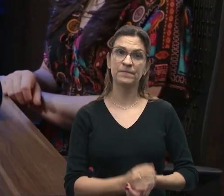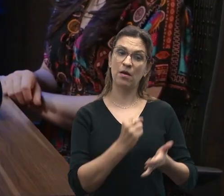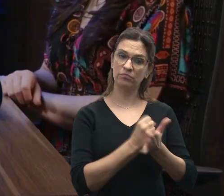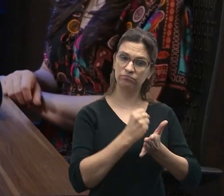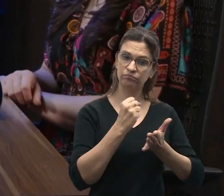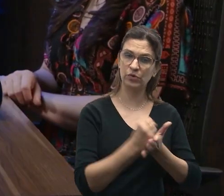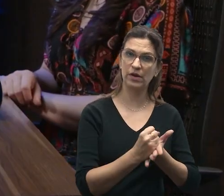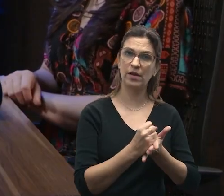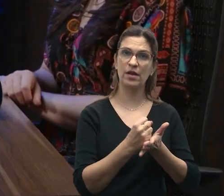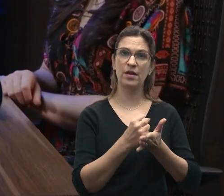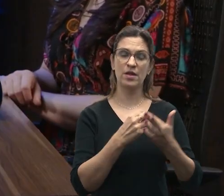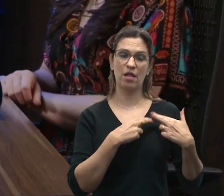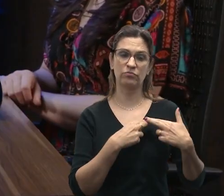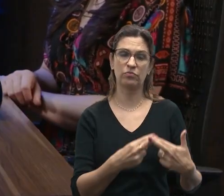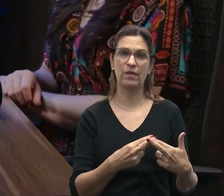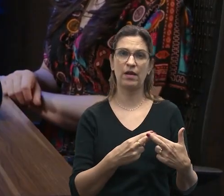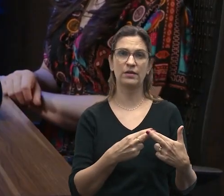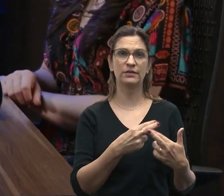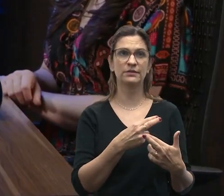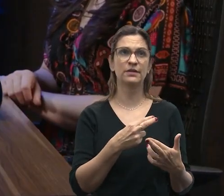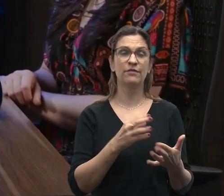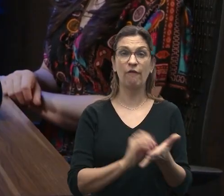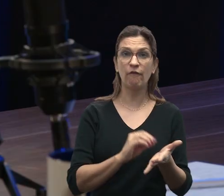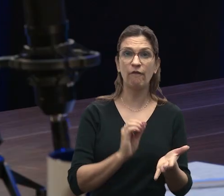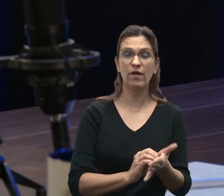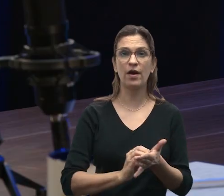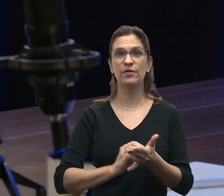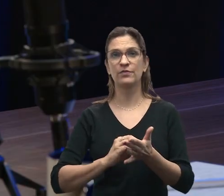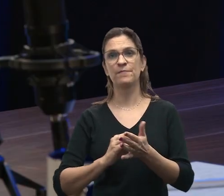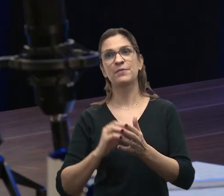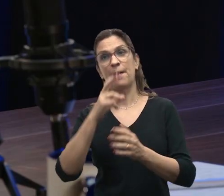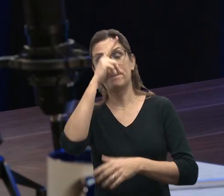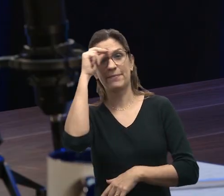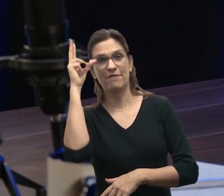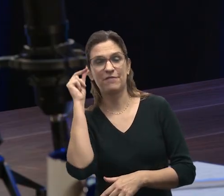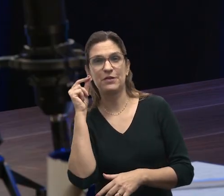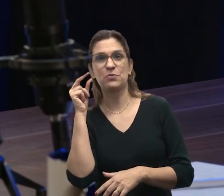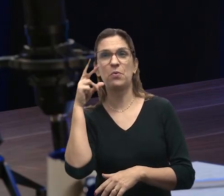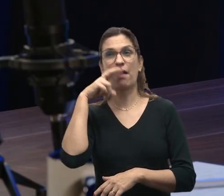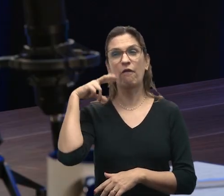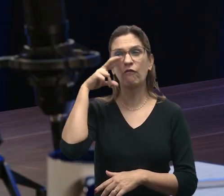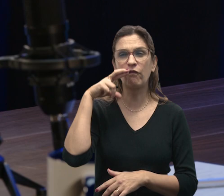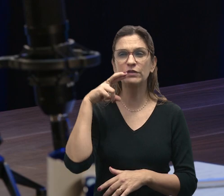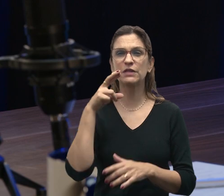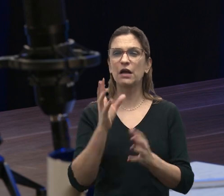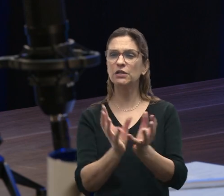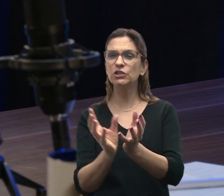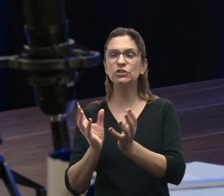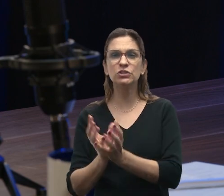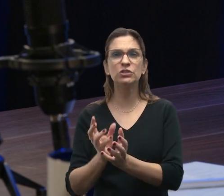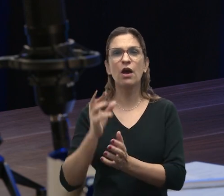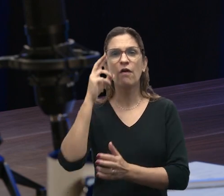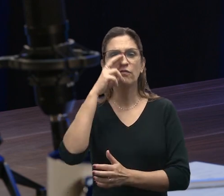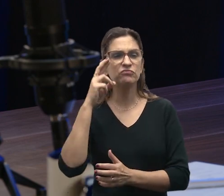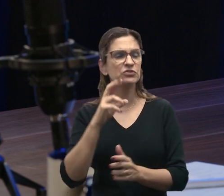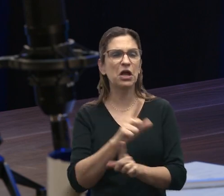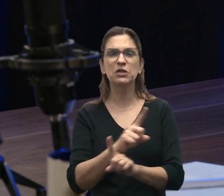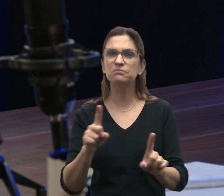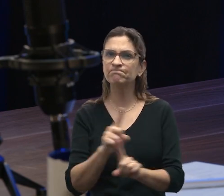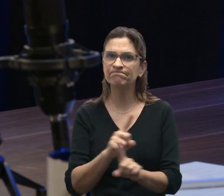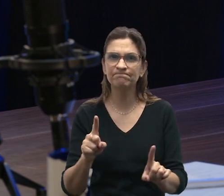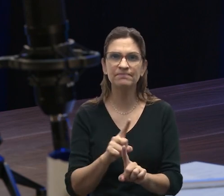da prefeitura que não fiscaliza, falha grave da prefeitura também que não garante o pavimento adequado para o